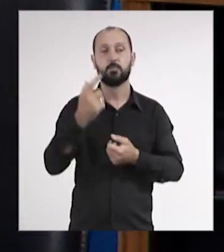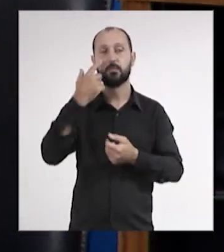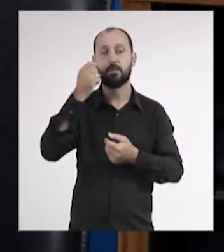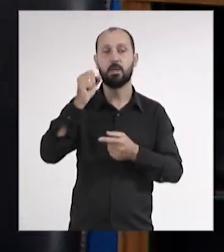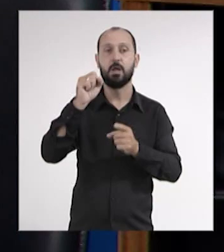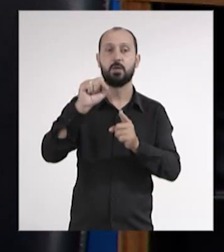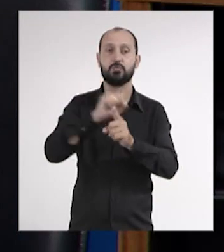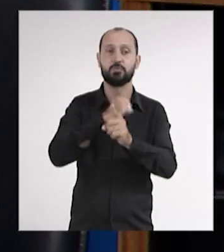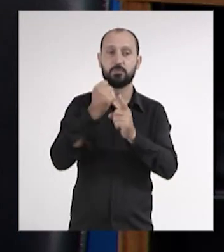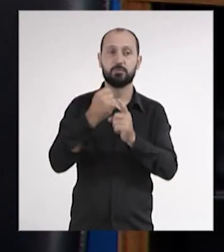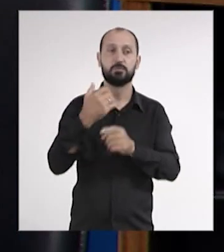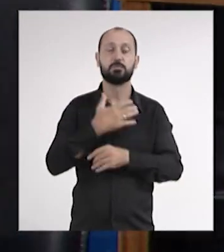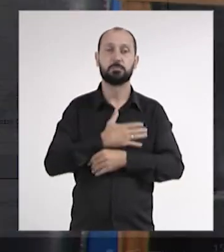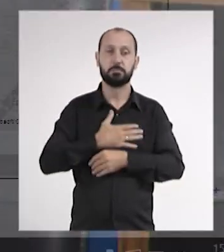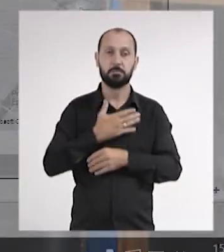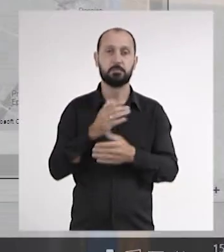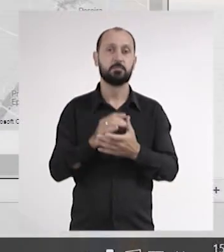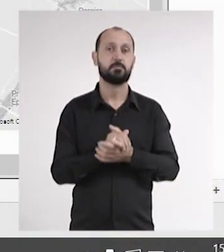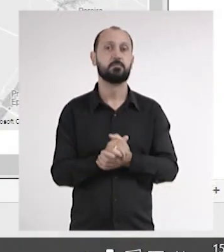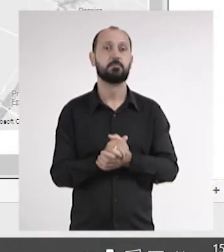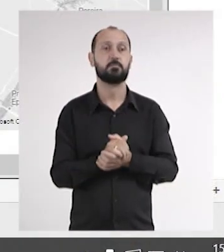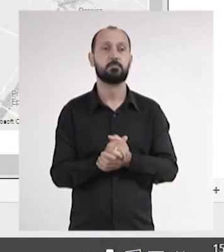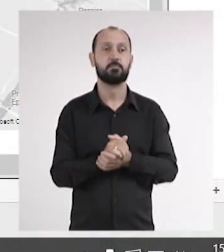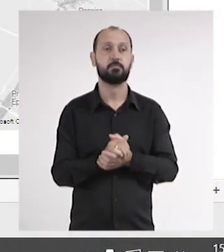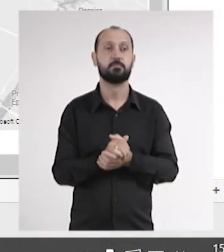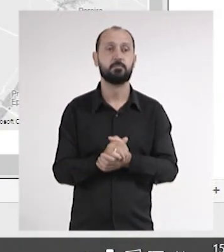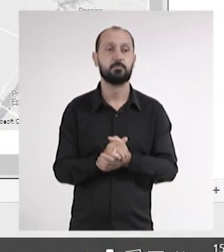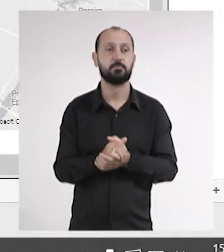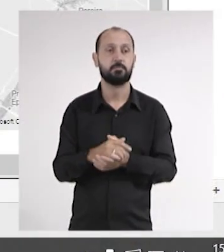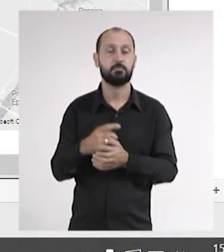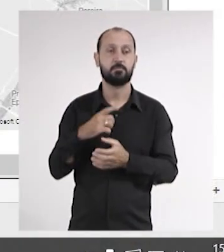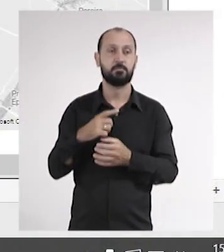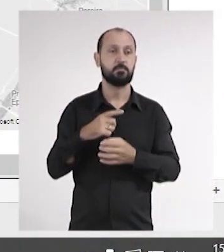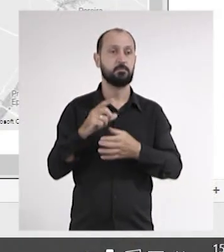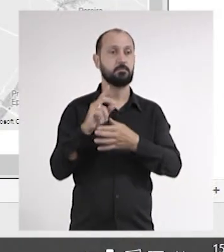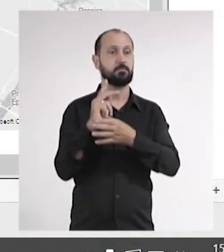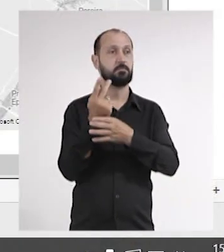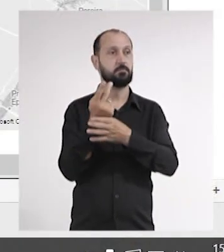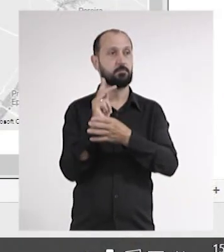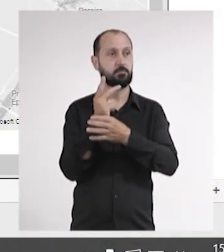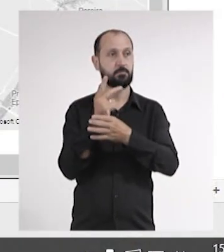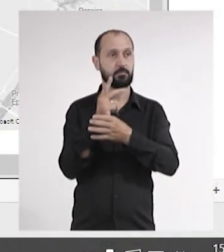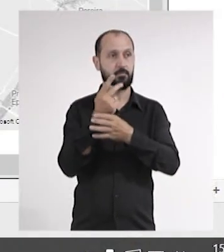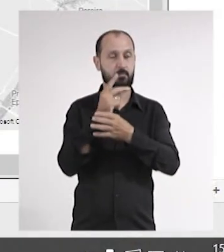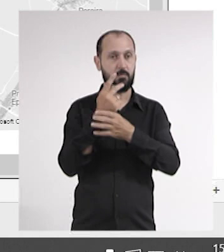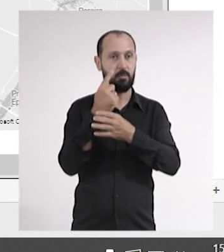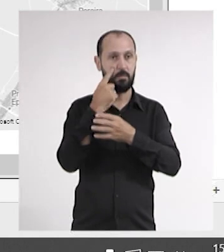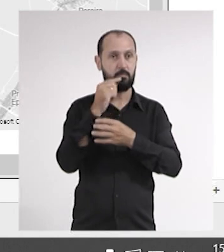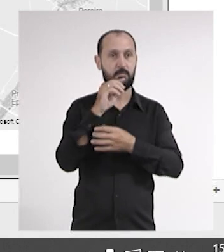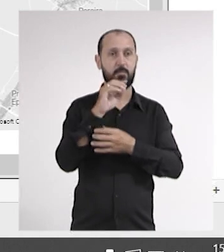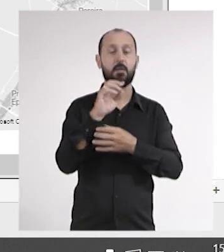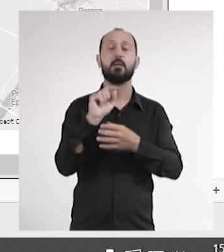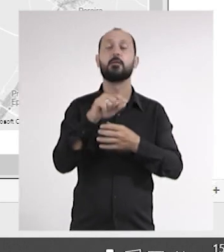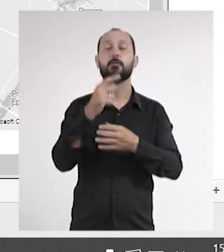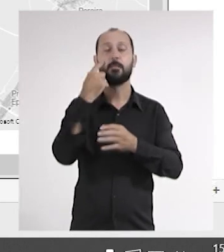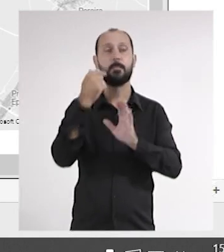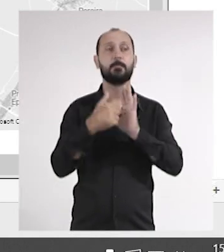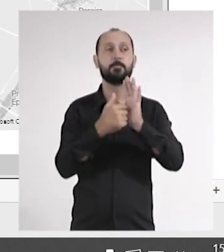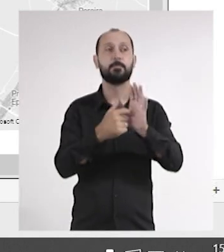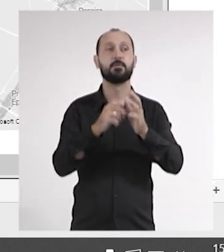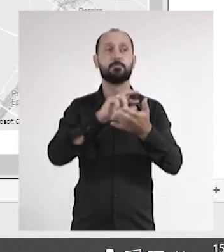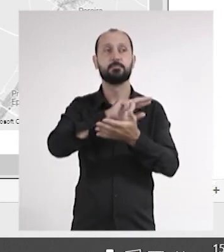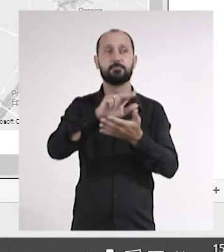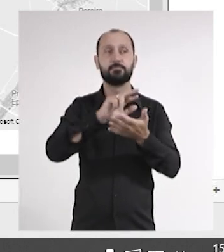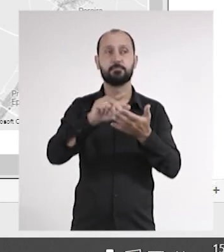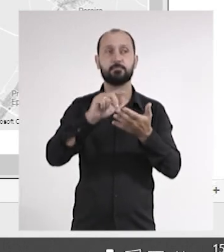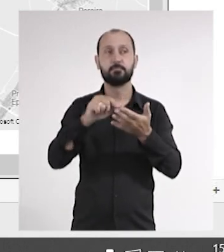entender. A gente tem aqui um aplicativo, né, é o que a gente chama de Power BI, que ele traz ali várias